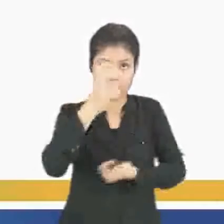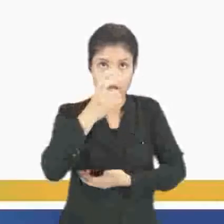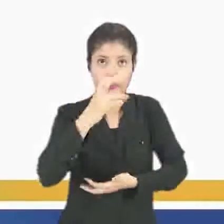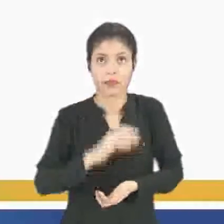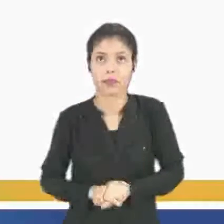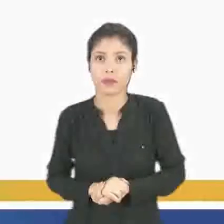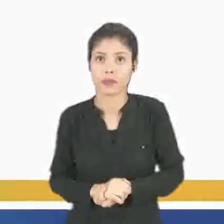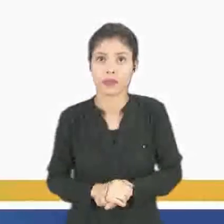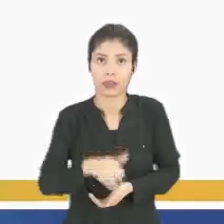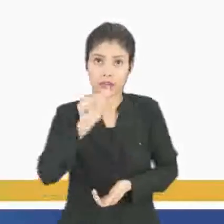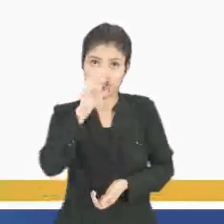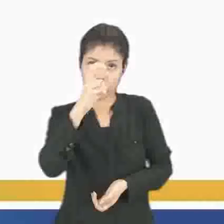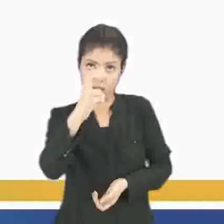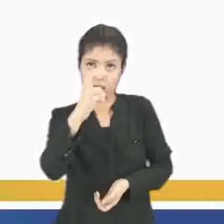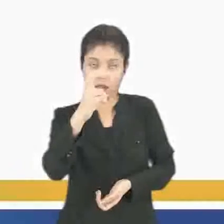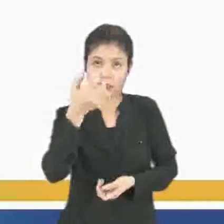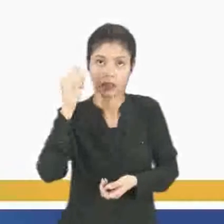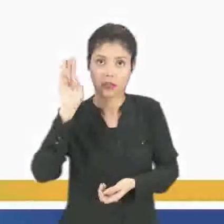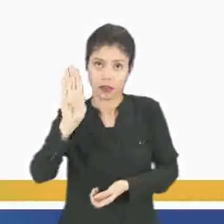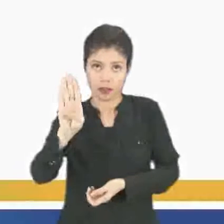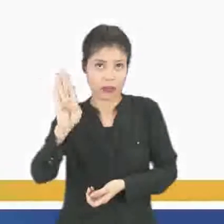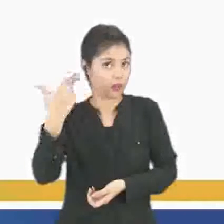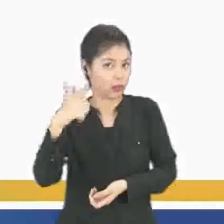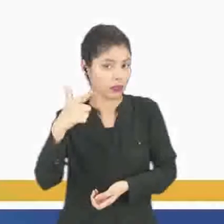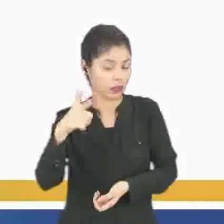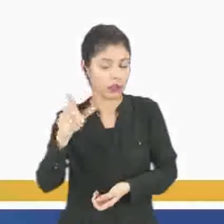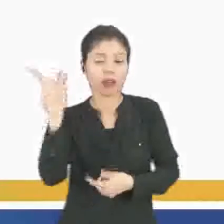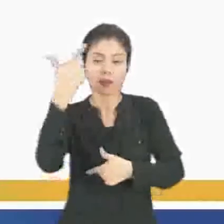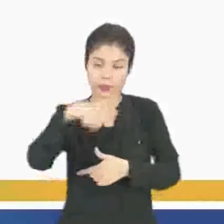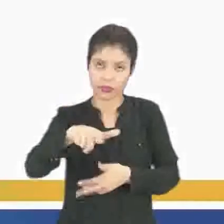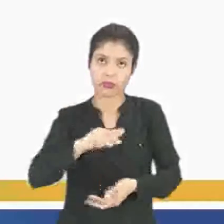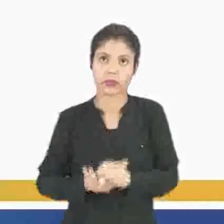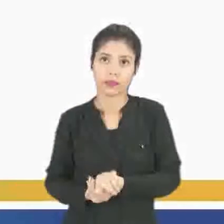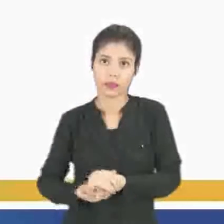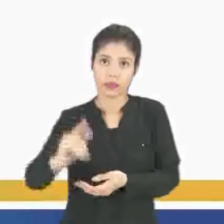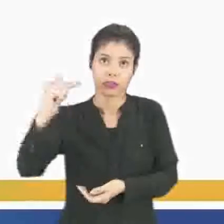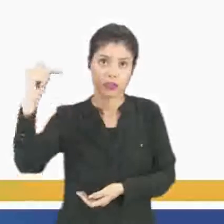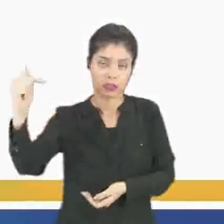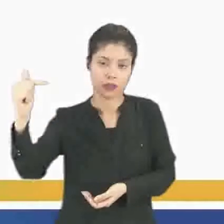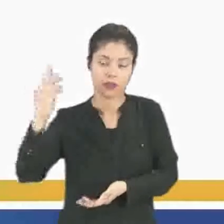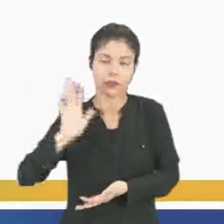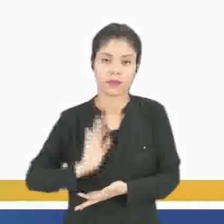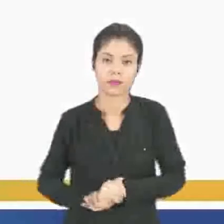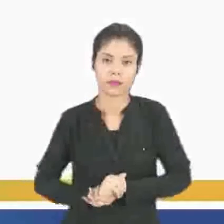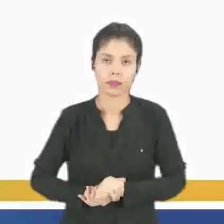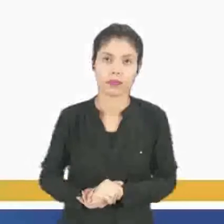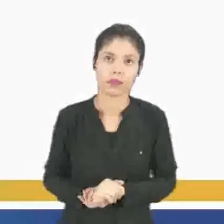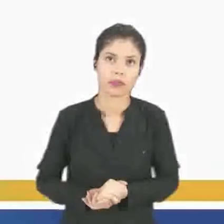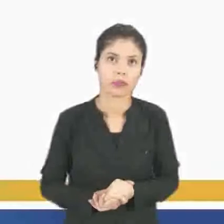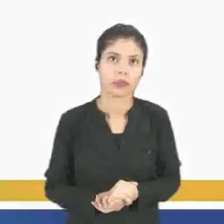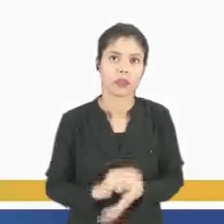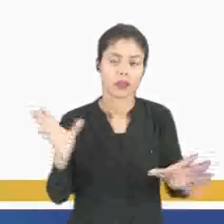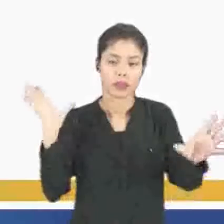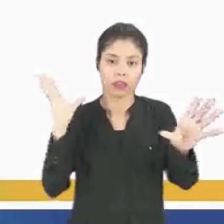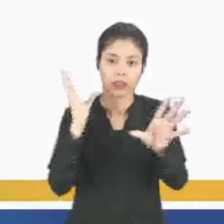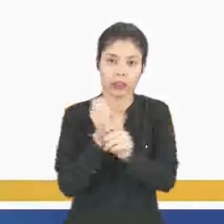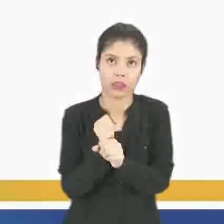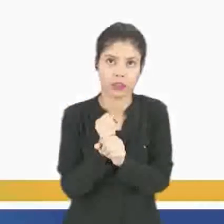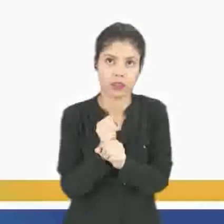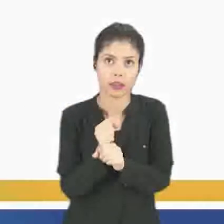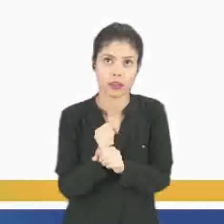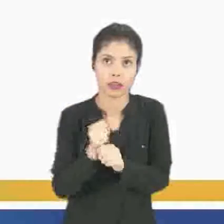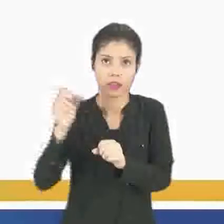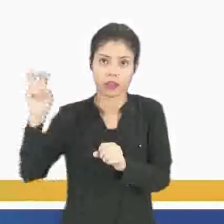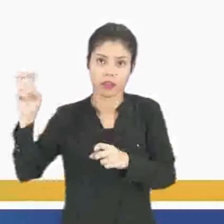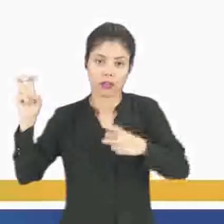5. X de A é 5, X de B eu não tenho, repete, e o X de C eu tenho que é 7. Vai somar aqui, ó,